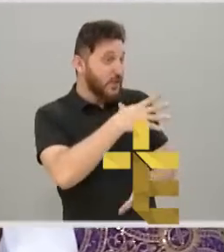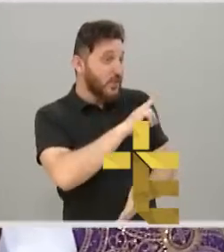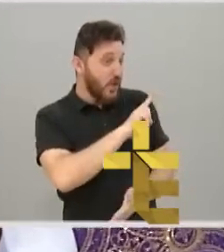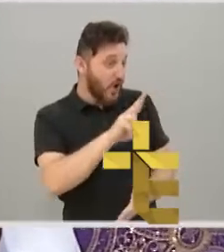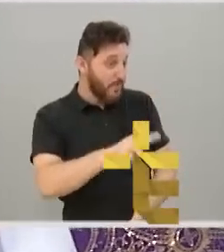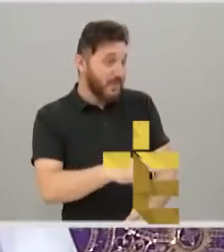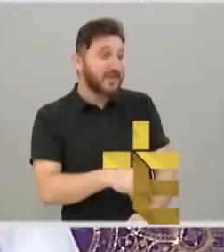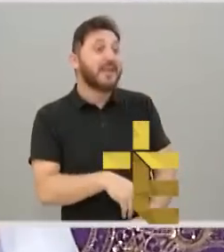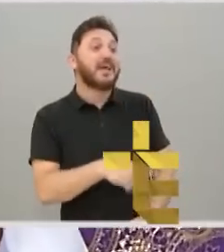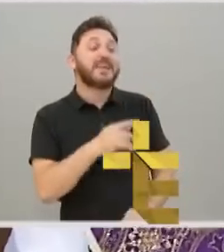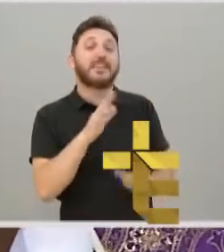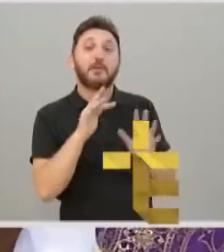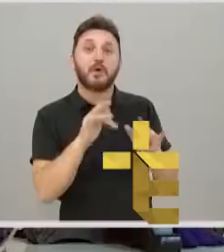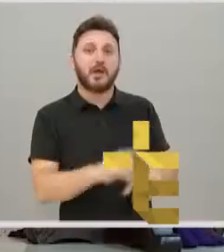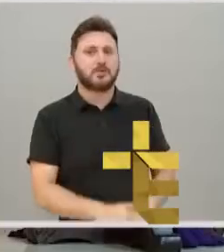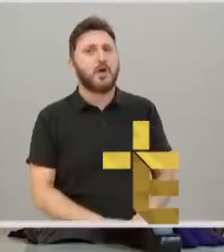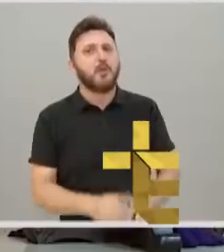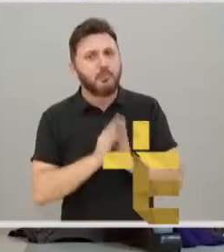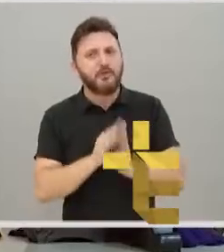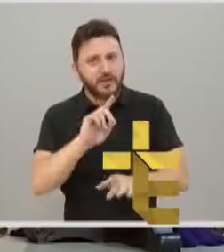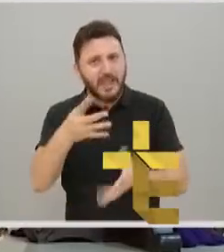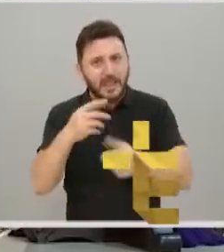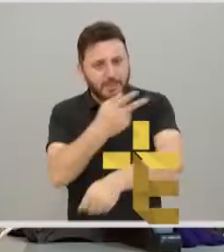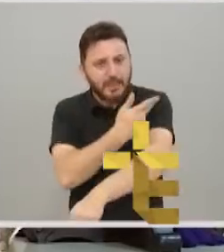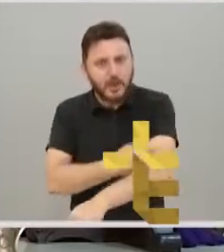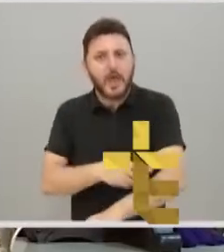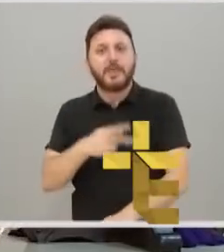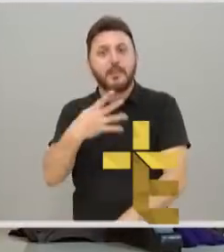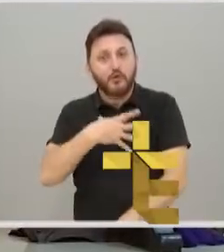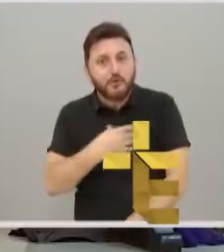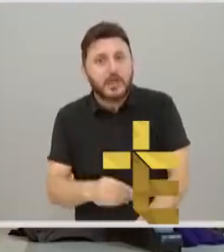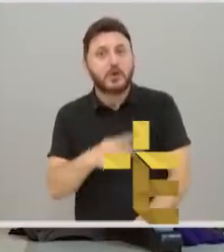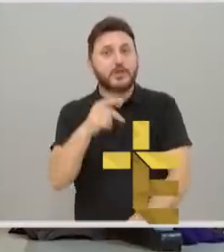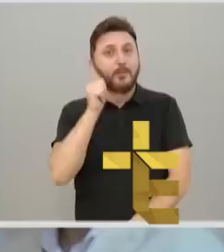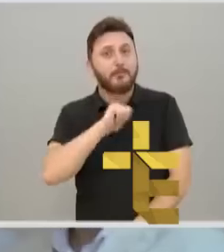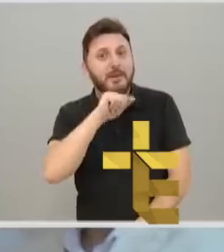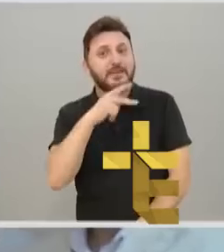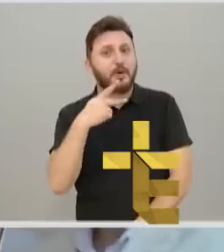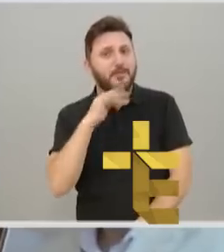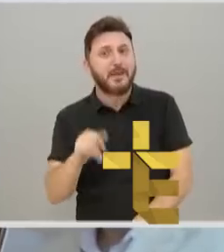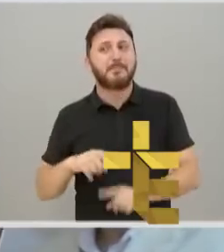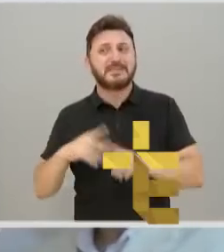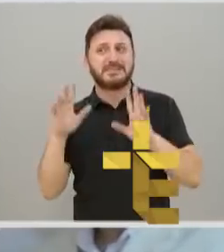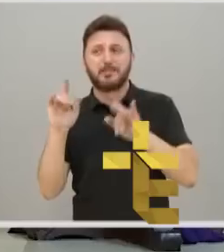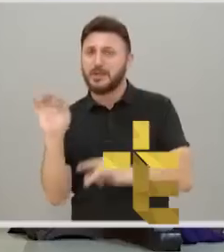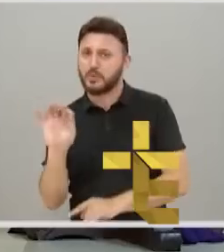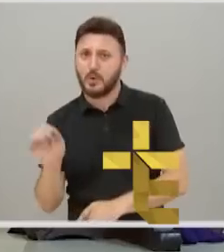mulher não, do homem não. Mas qual é a vontade de tatuar?